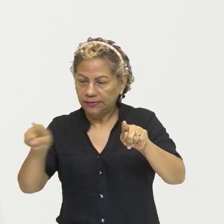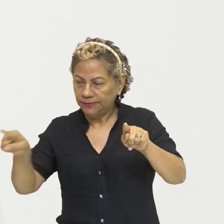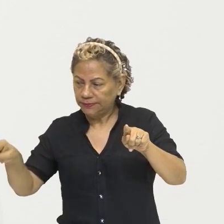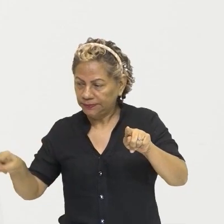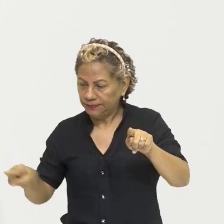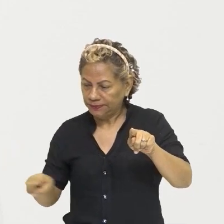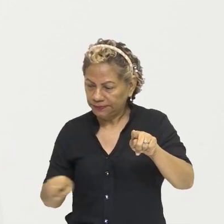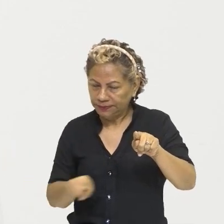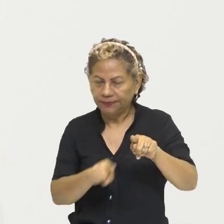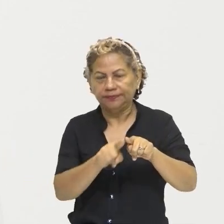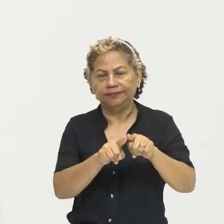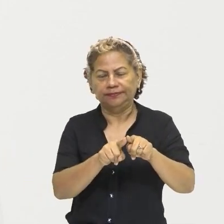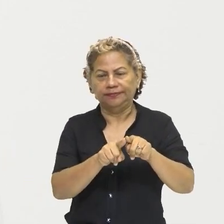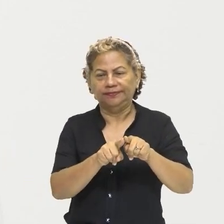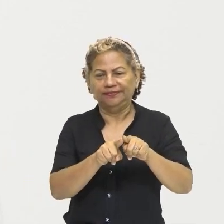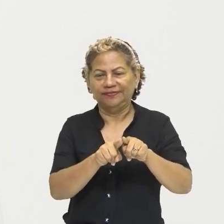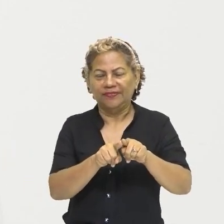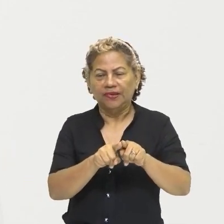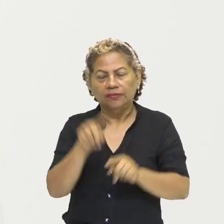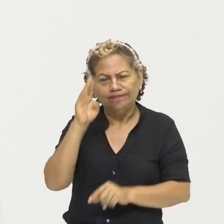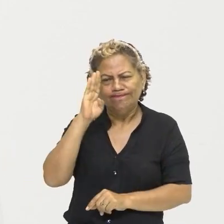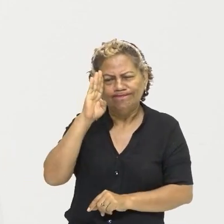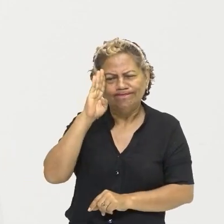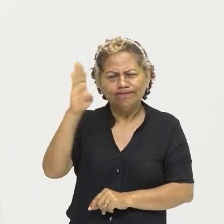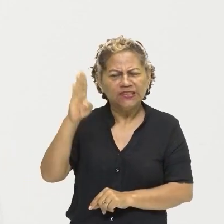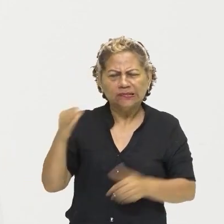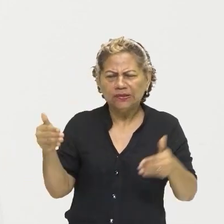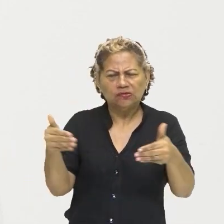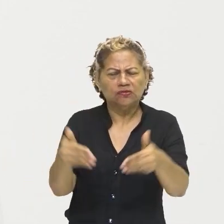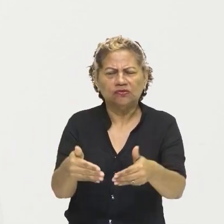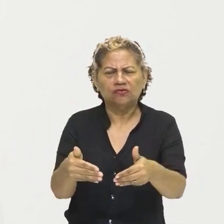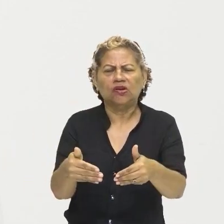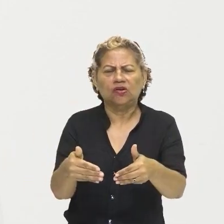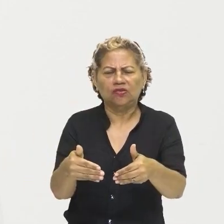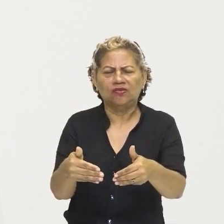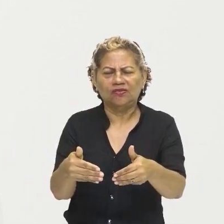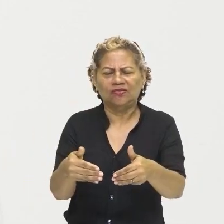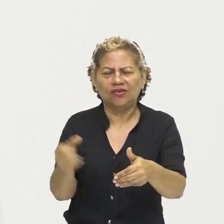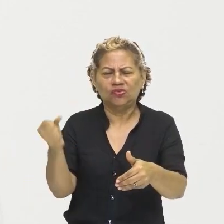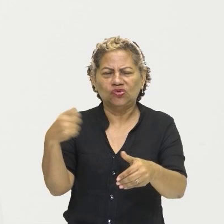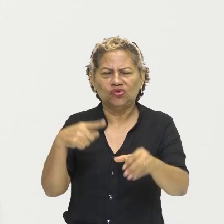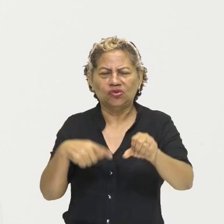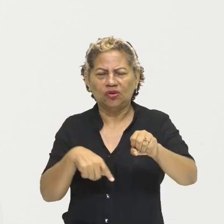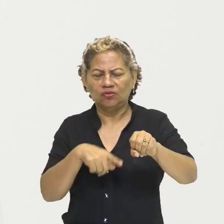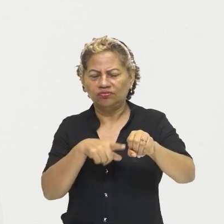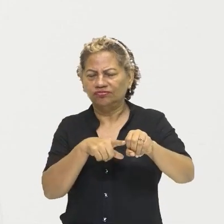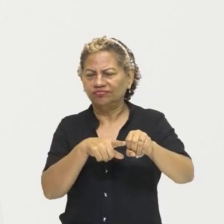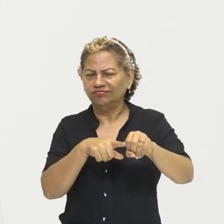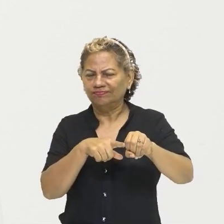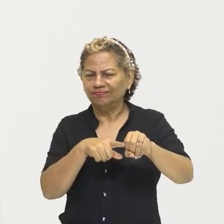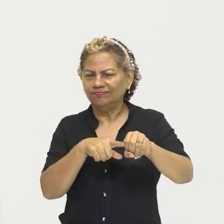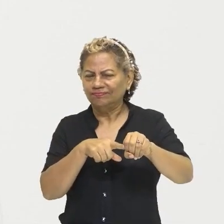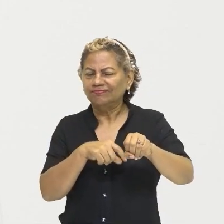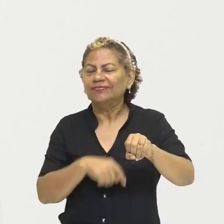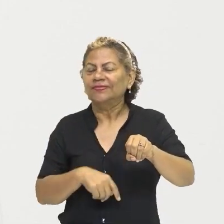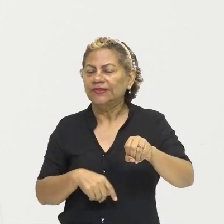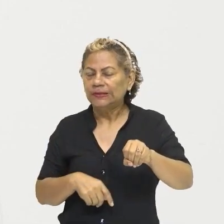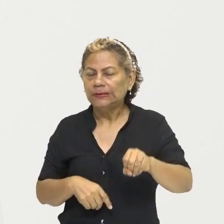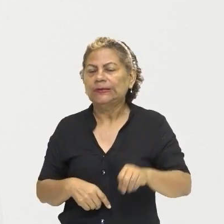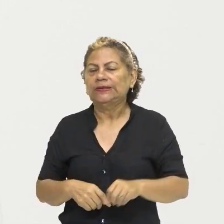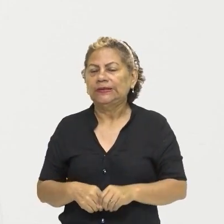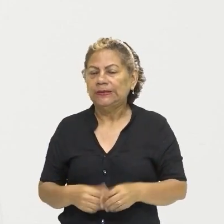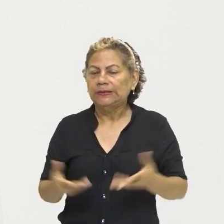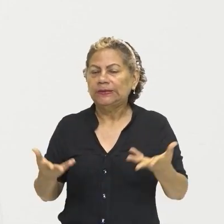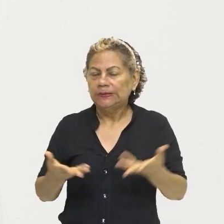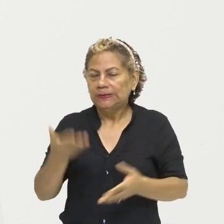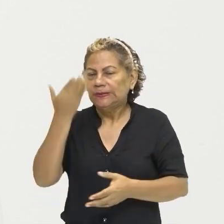eu já falei, ele ocupa um dos focos dessa elipse, então a órbita é elíptica. Isso aí traduz o